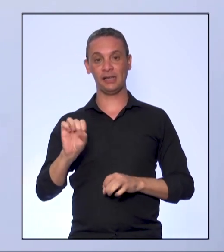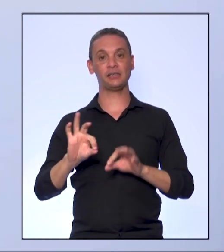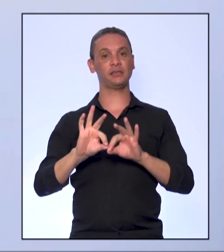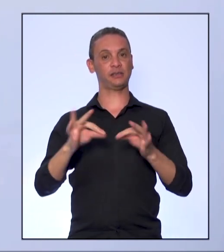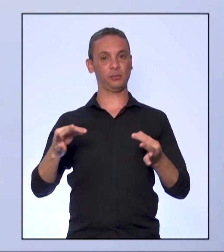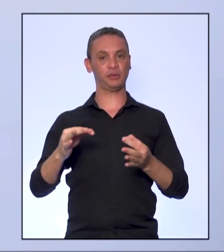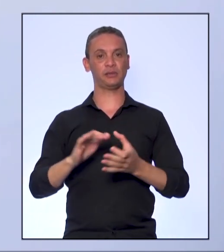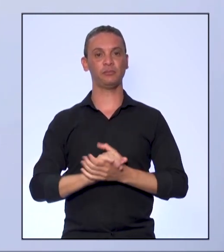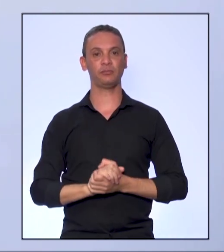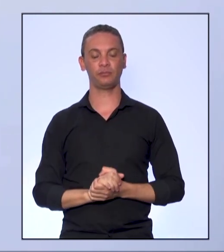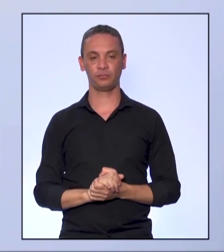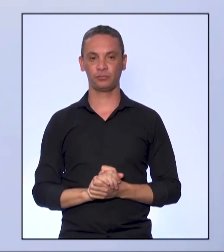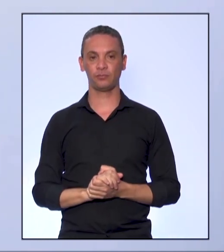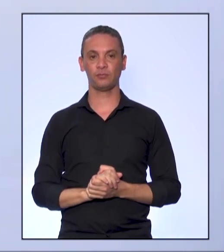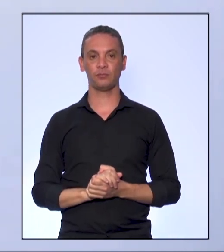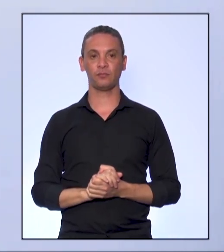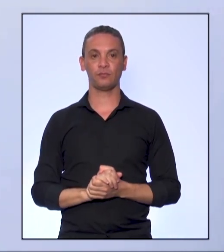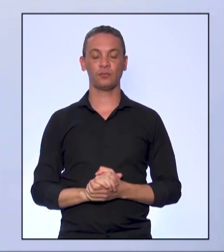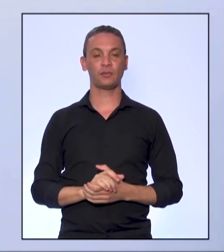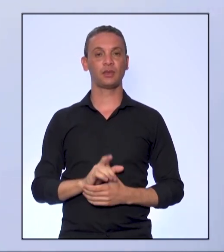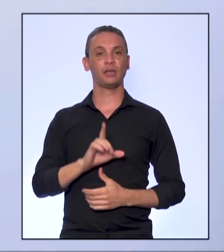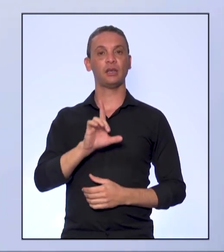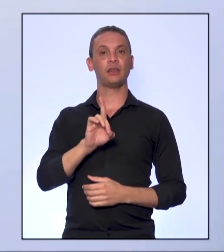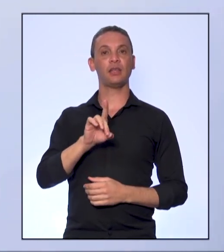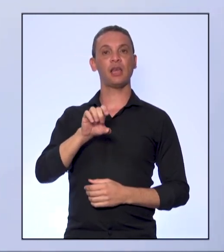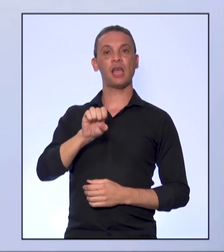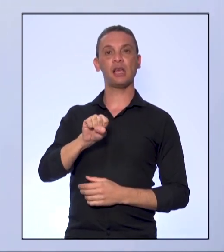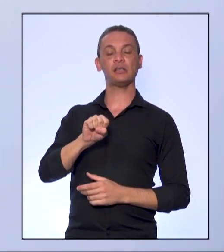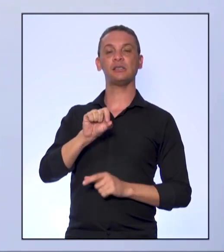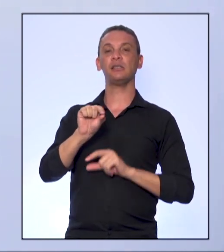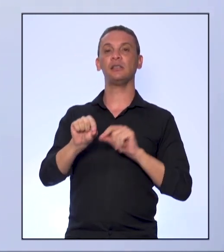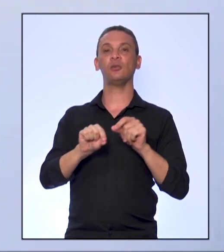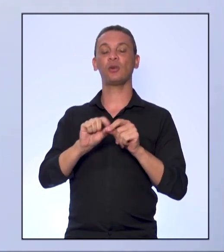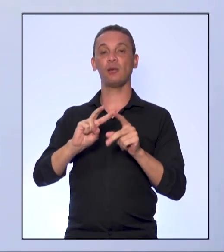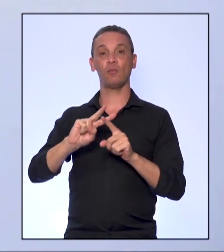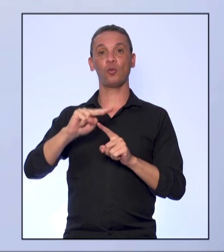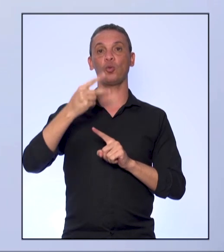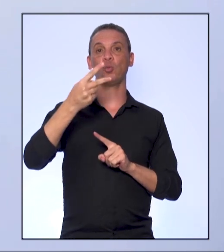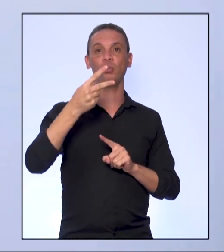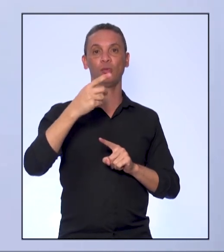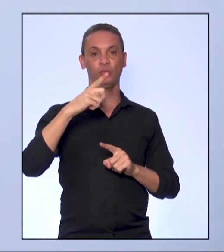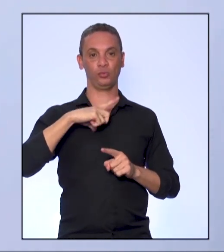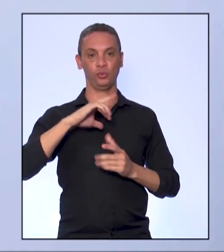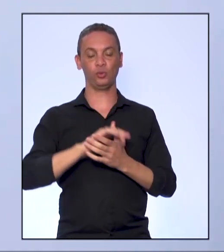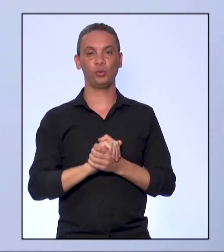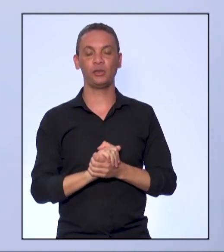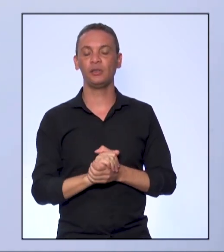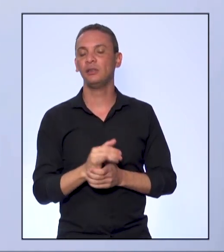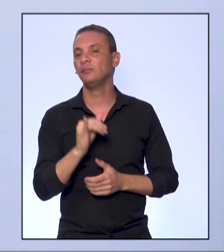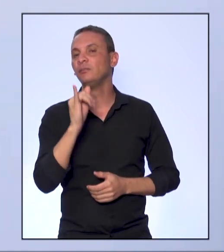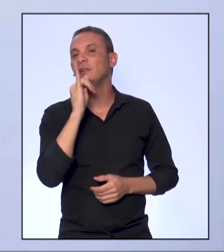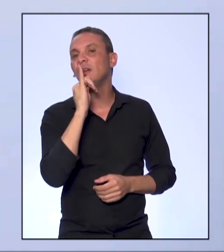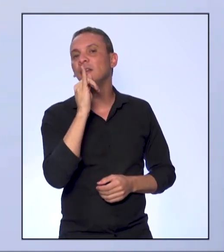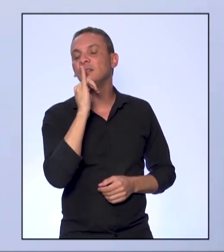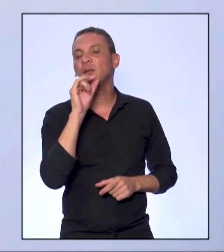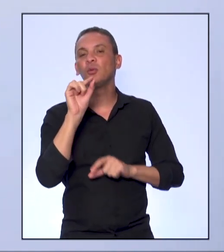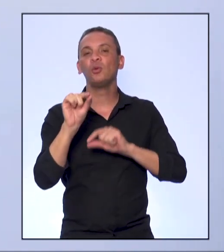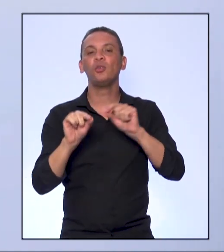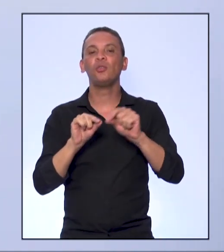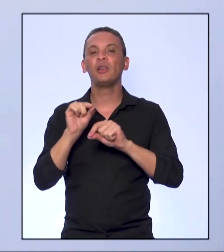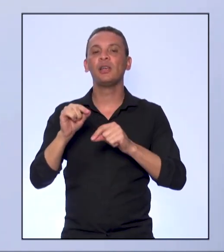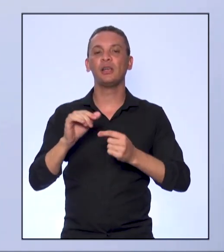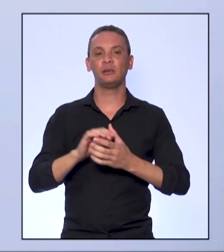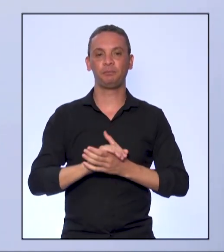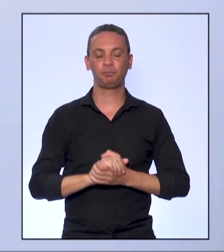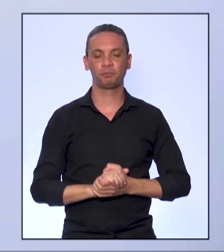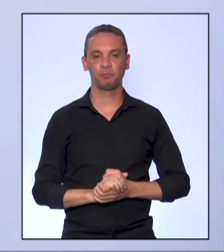existe DNA que a gente chama de DS, que é o DNA de cadeia dupla, que é o grande exemplo para vocês, que